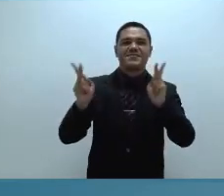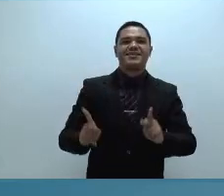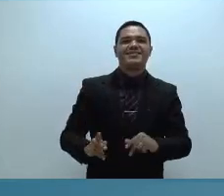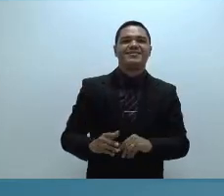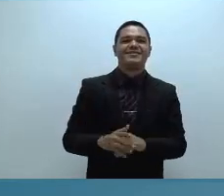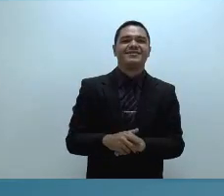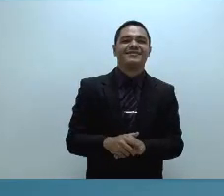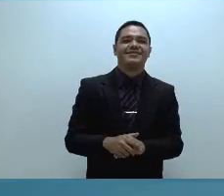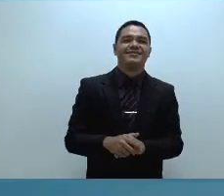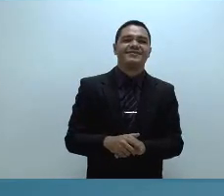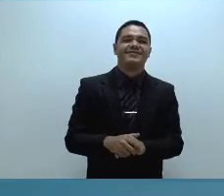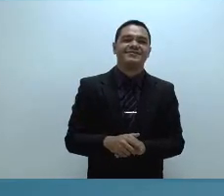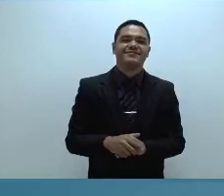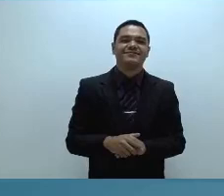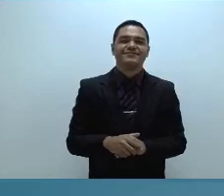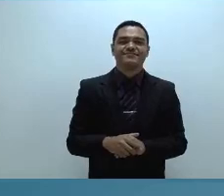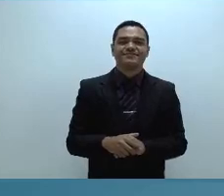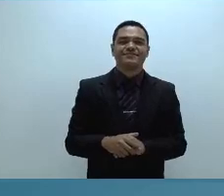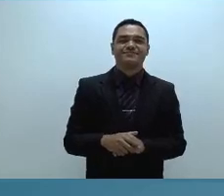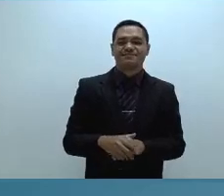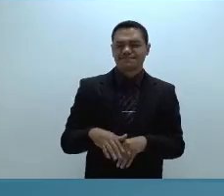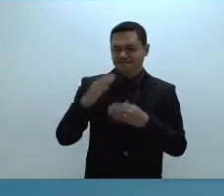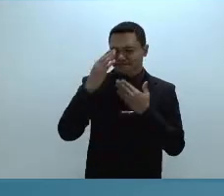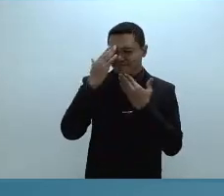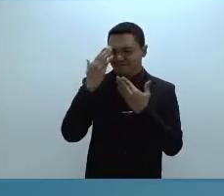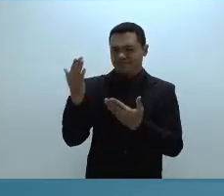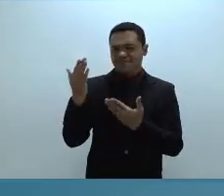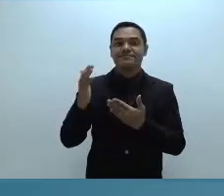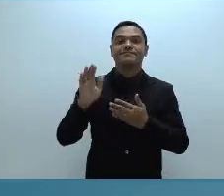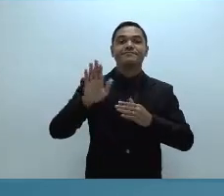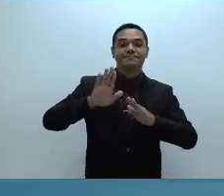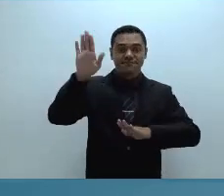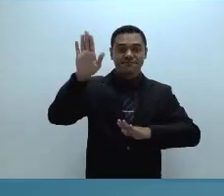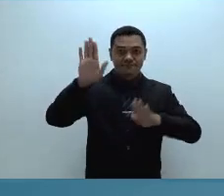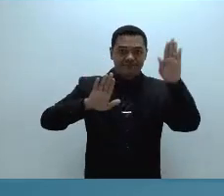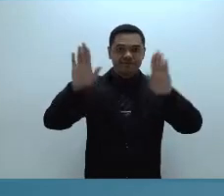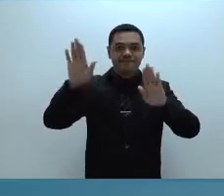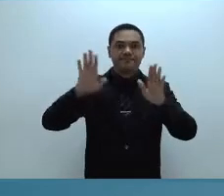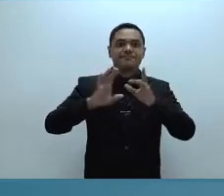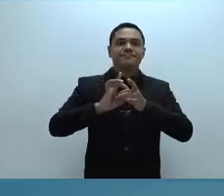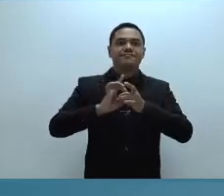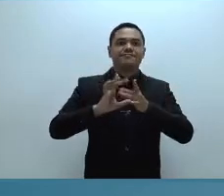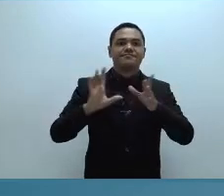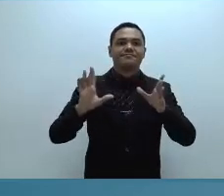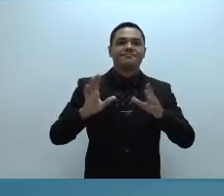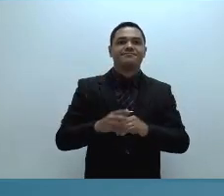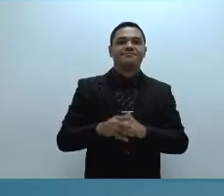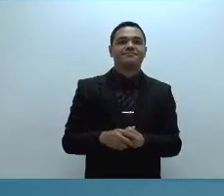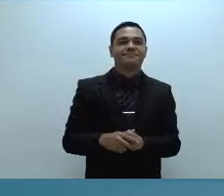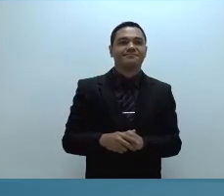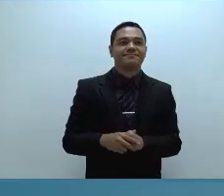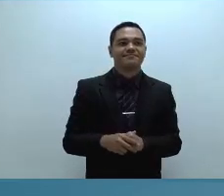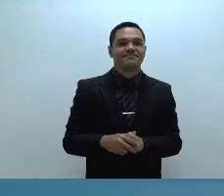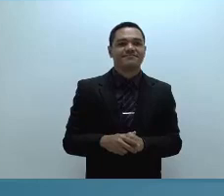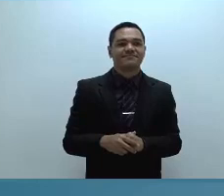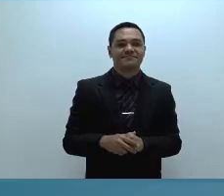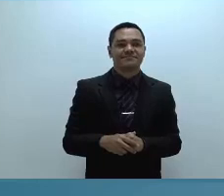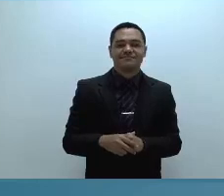Obrigado, desembargador José Roberto. A palavra continua facultada. É sua palavra,